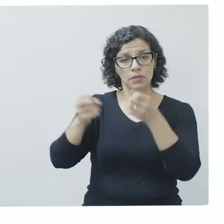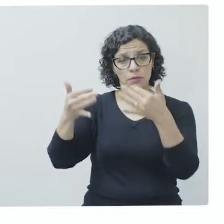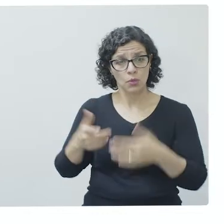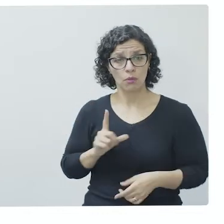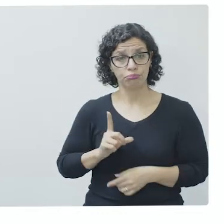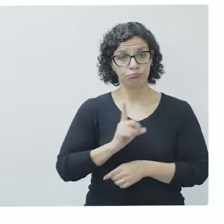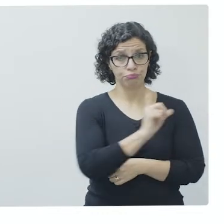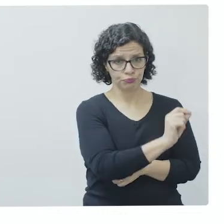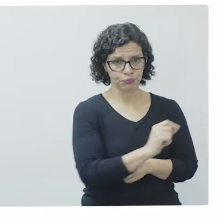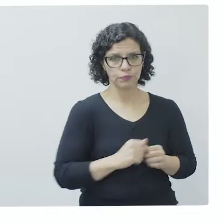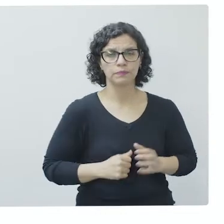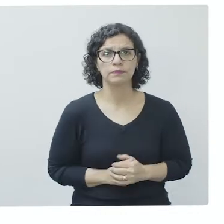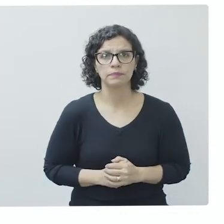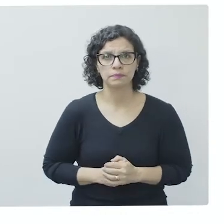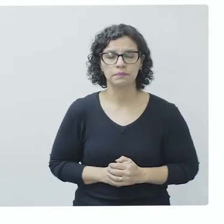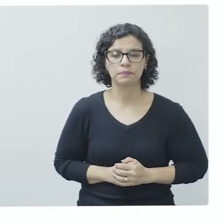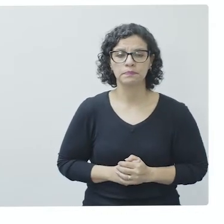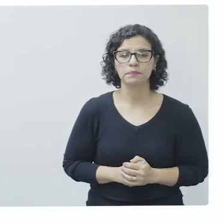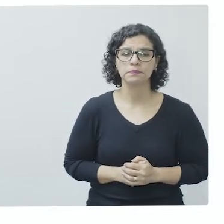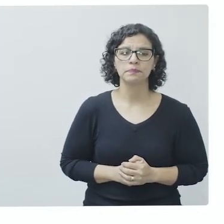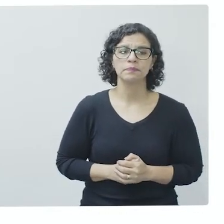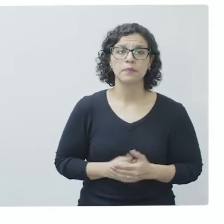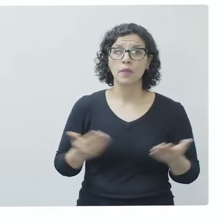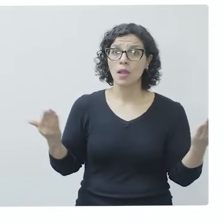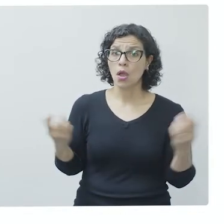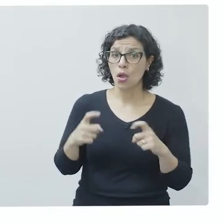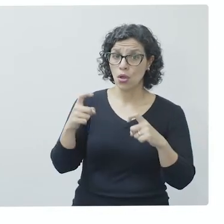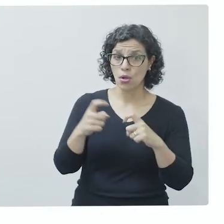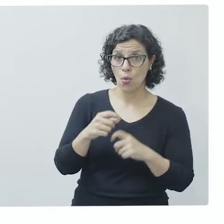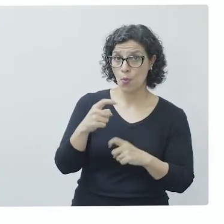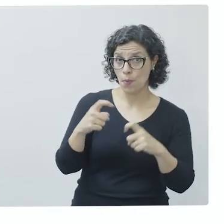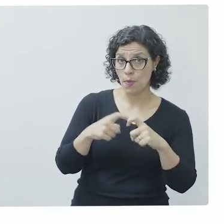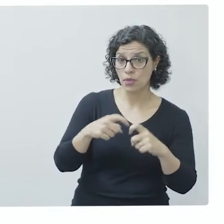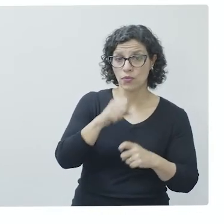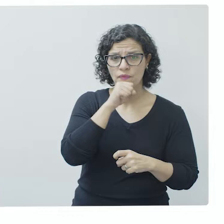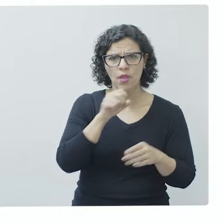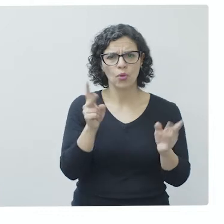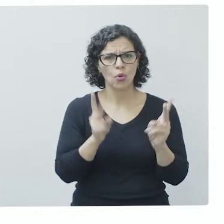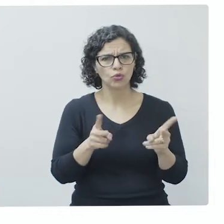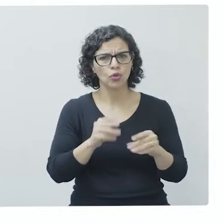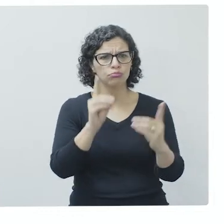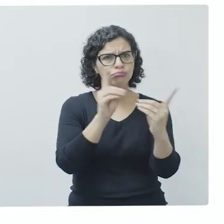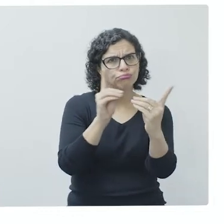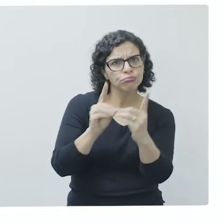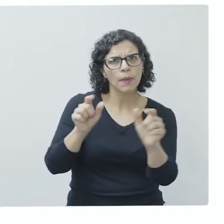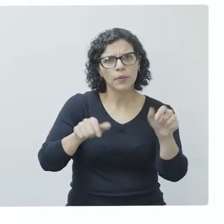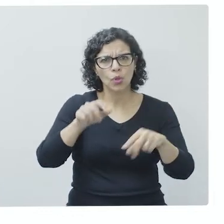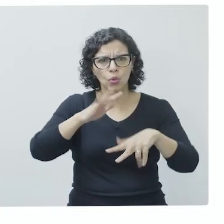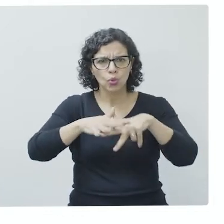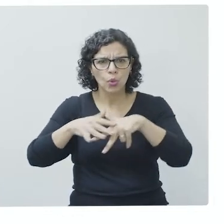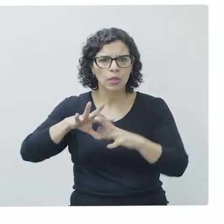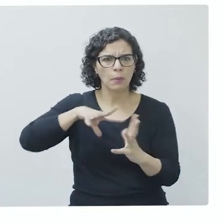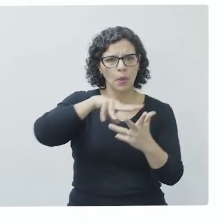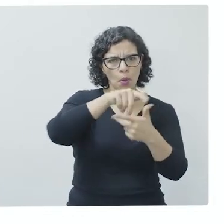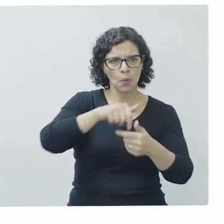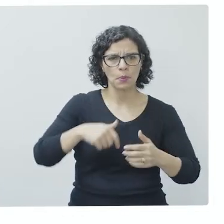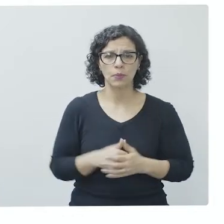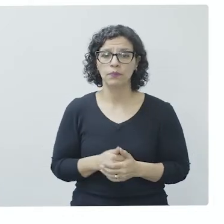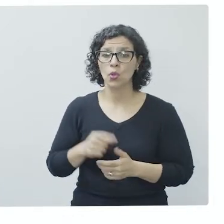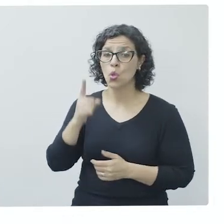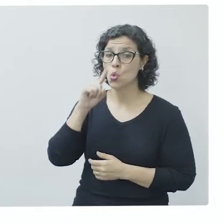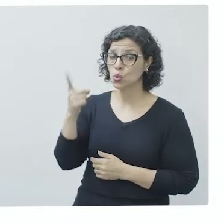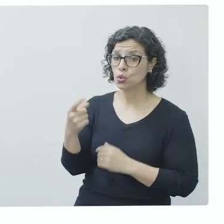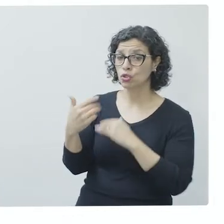ela antes de sumir na imensidão. O velho médico continuou a atender gente doente pelo mundo